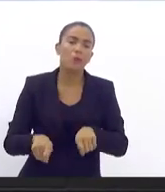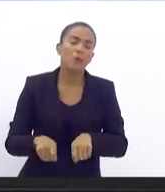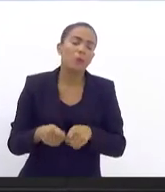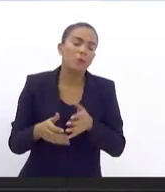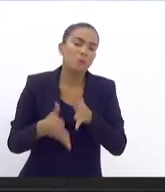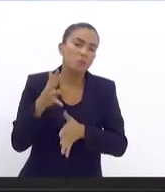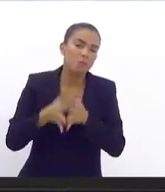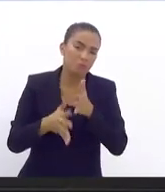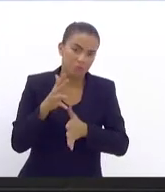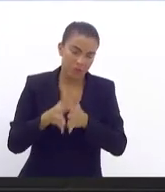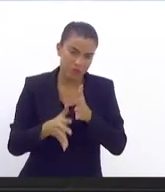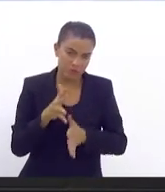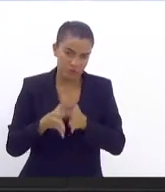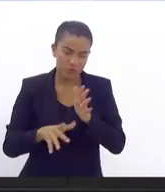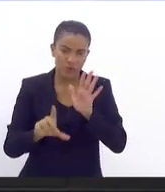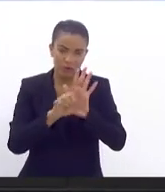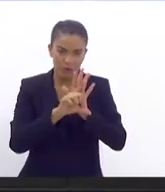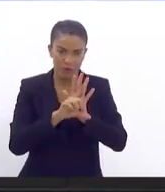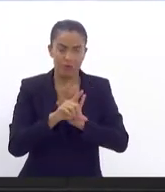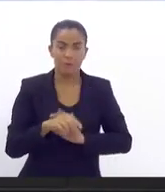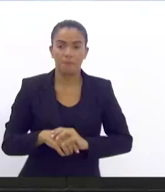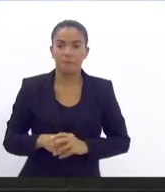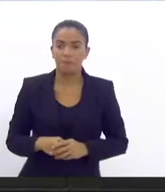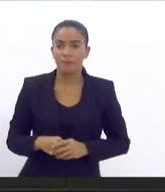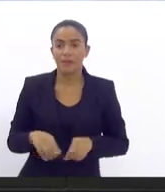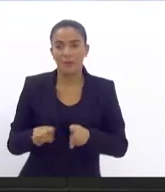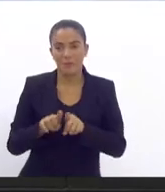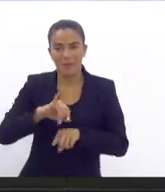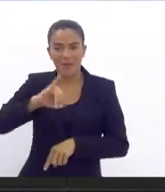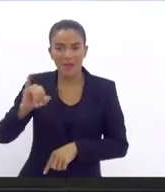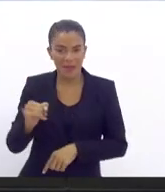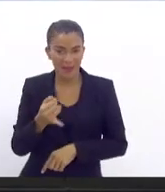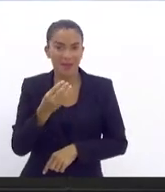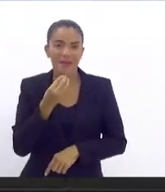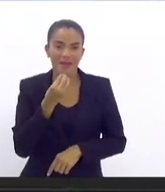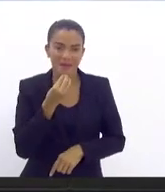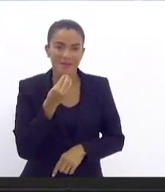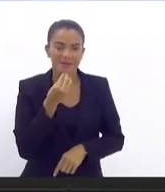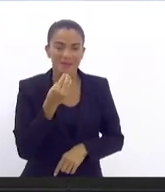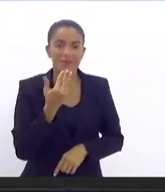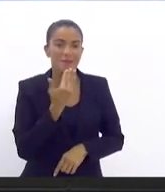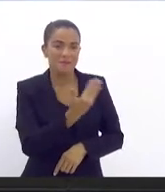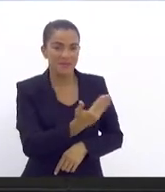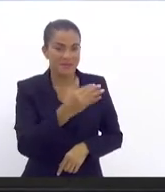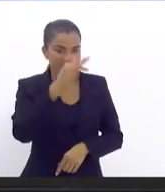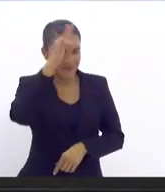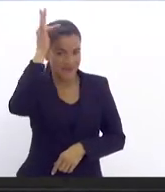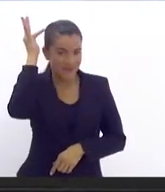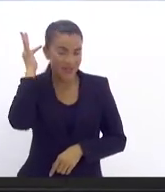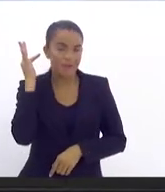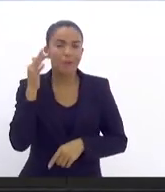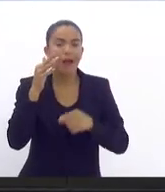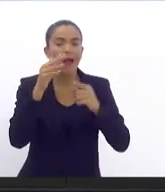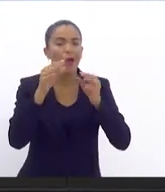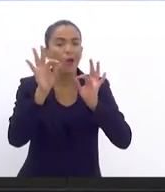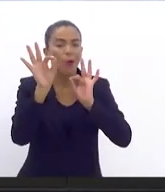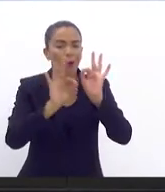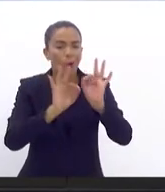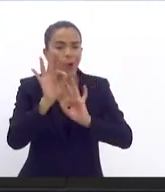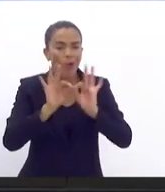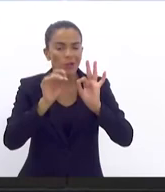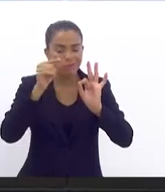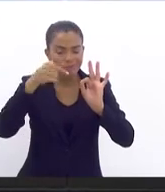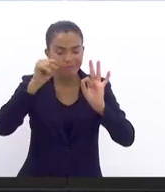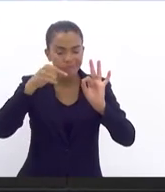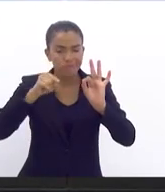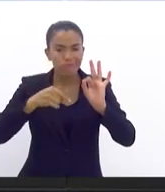Mink. E aproveitar, desde já, que um pedido do deputado Fred Pacheco para corrigir a nomenclatura, tirar o portador,